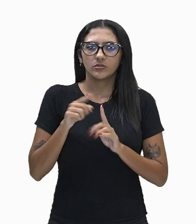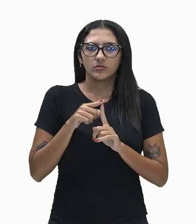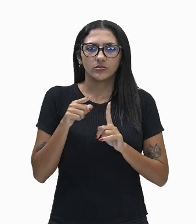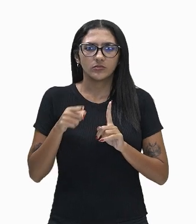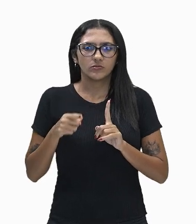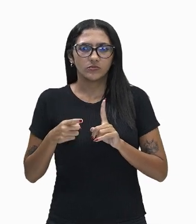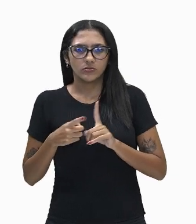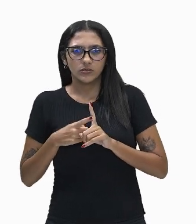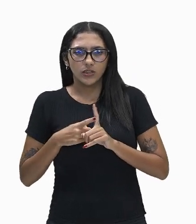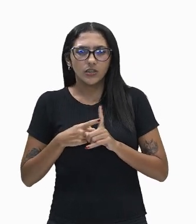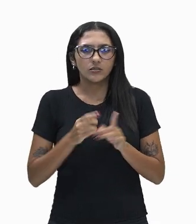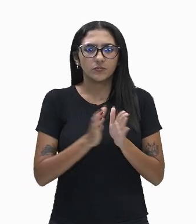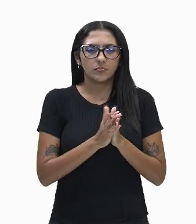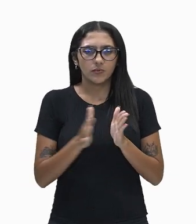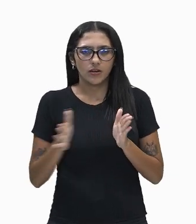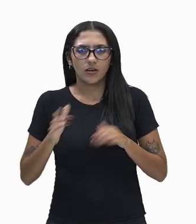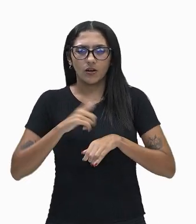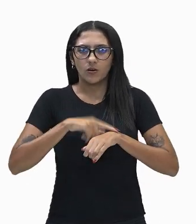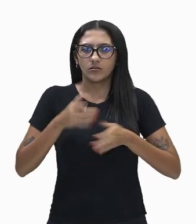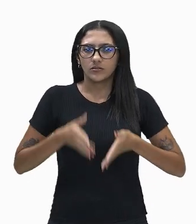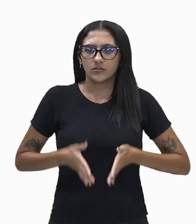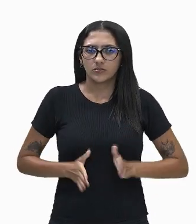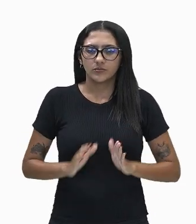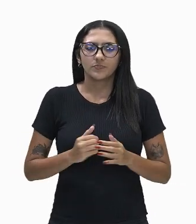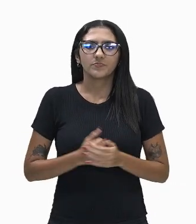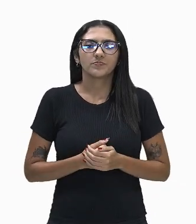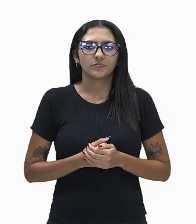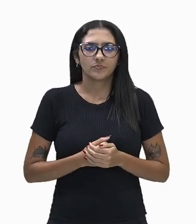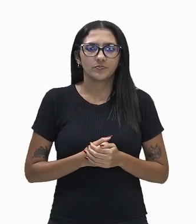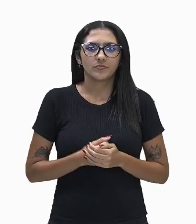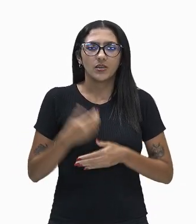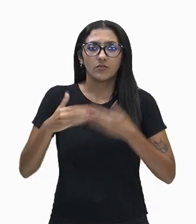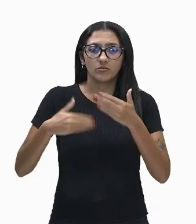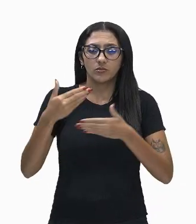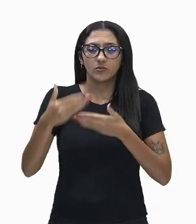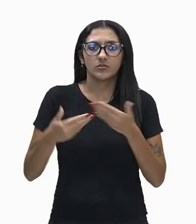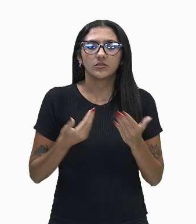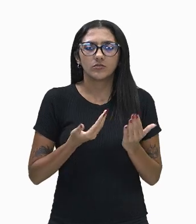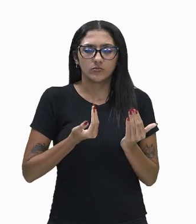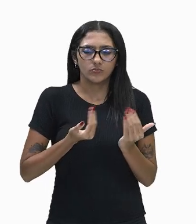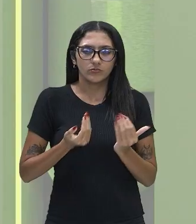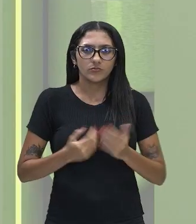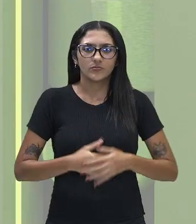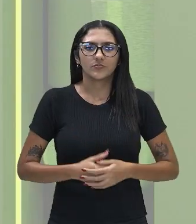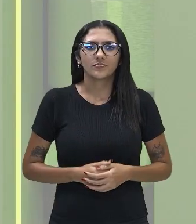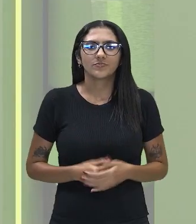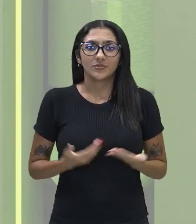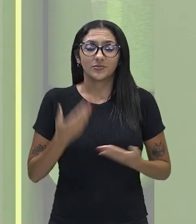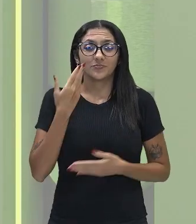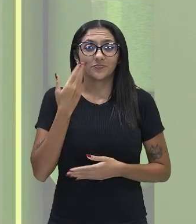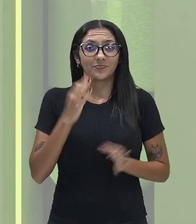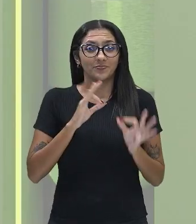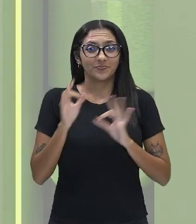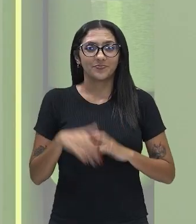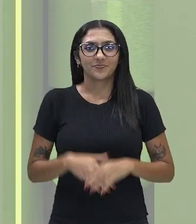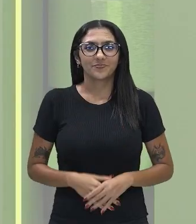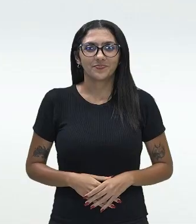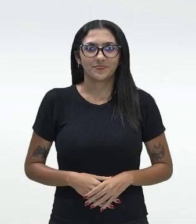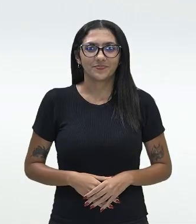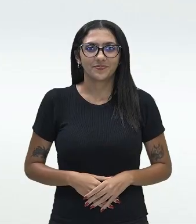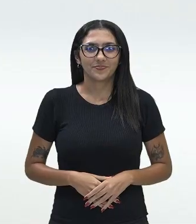fecundação, gestação e parto, puberdade e adolescência. E vamos à nossa